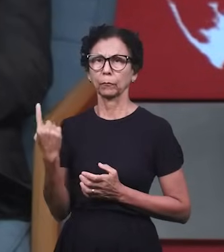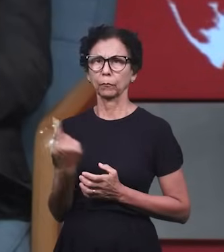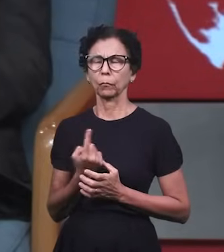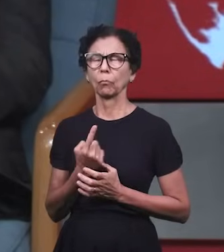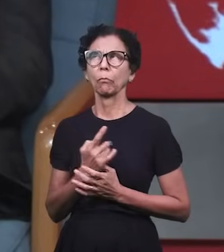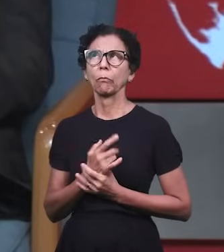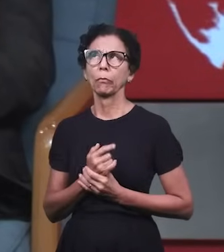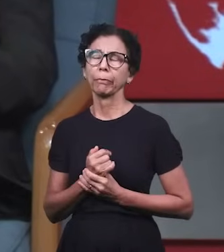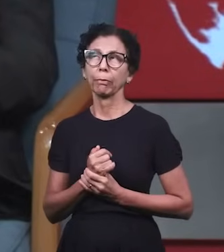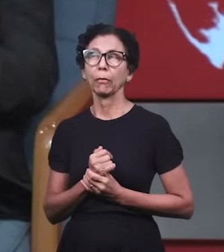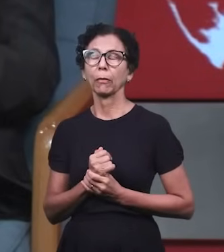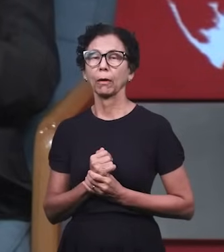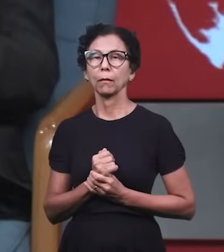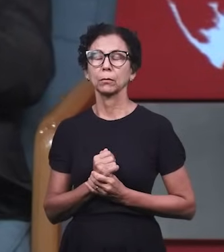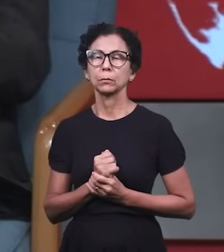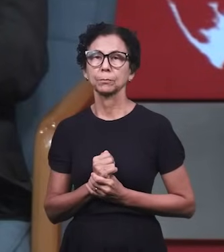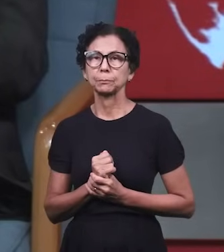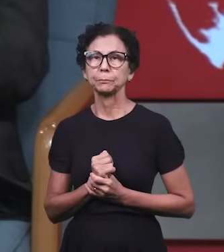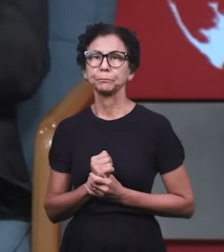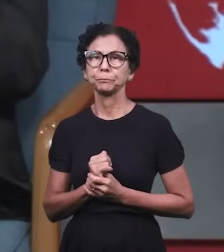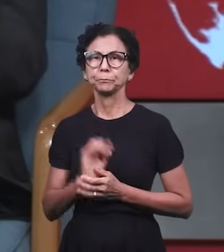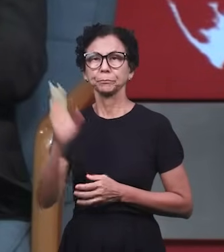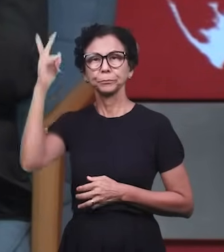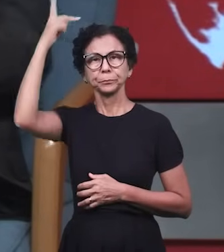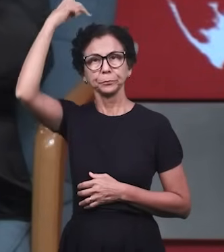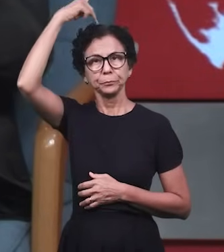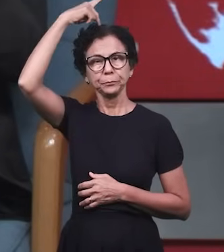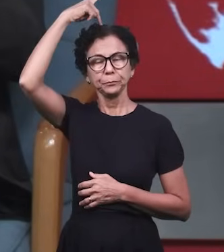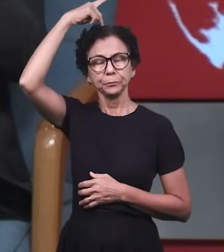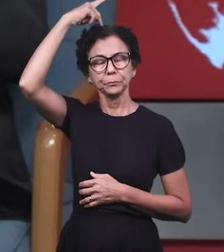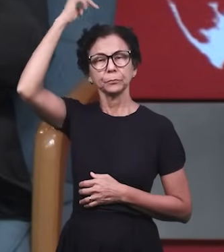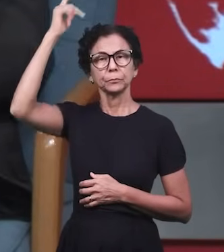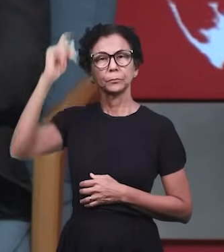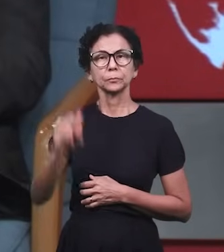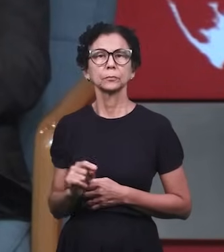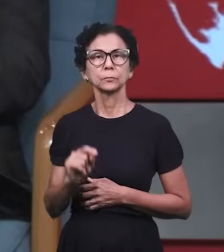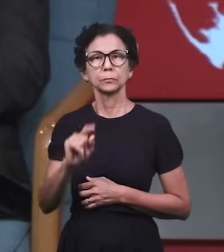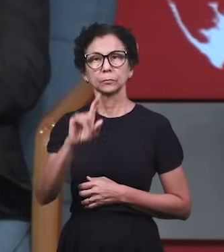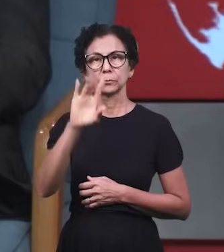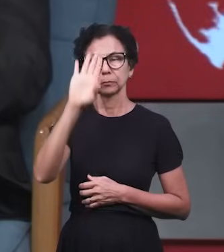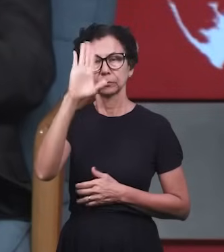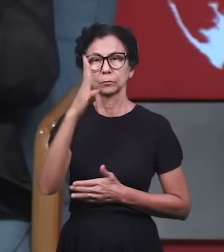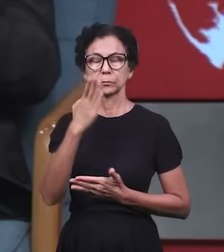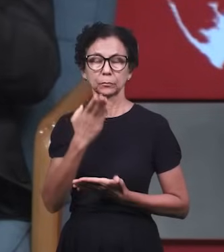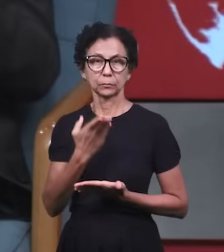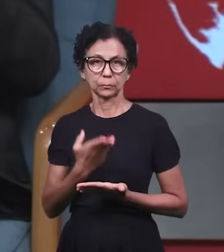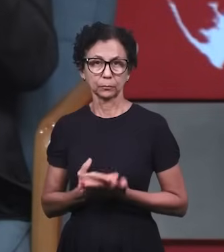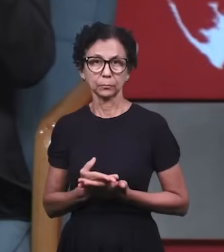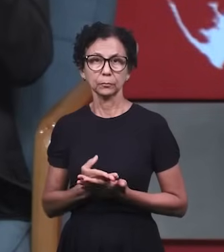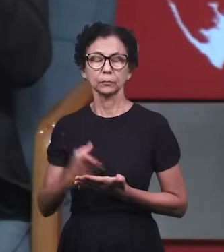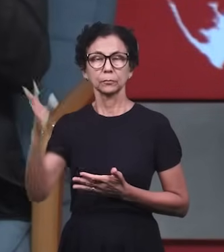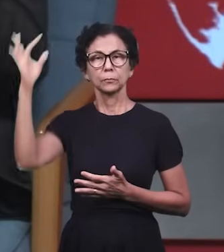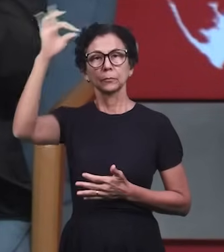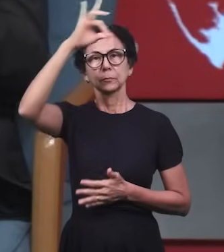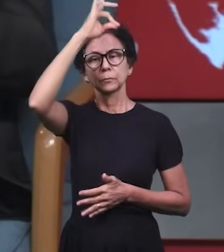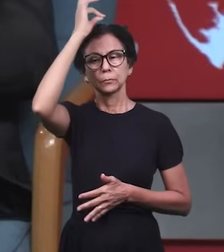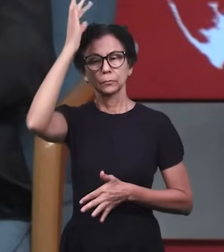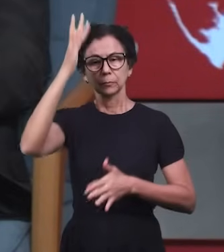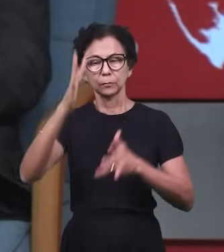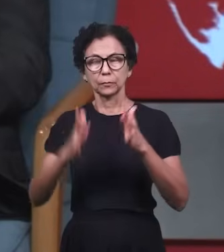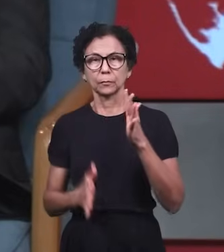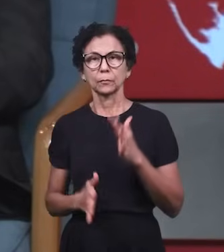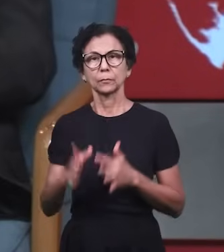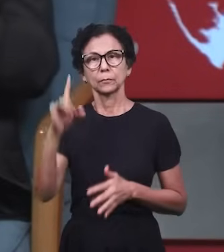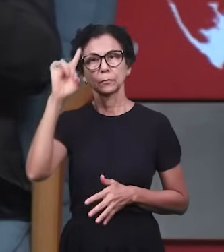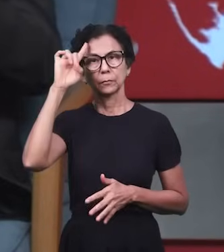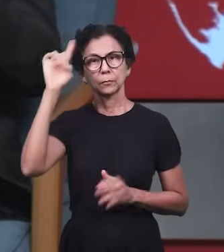pentecostais, porque nós cremos que o evento que acontece, né, do derramar do Espírito